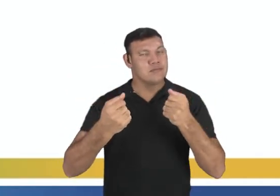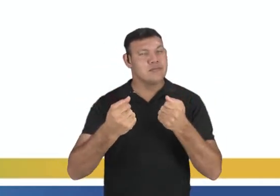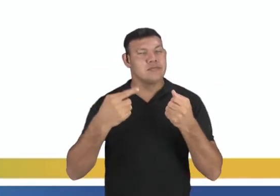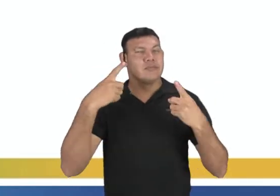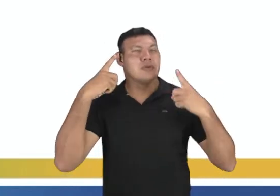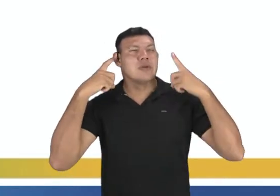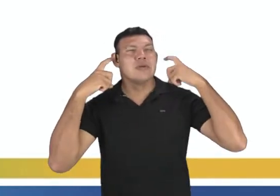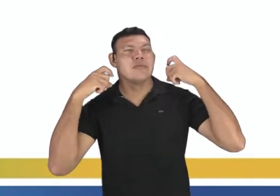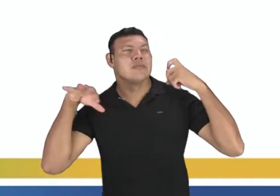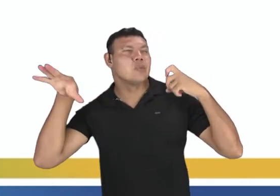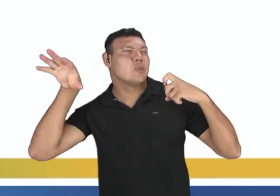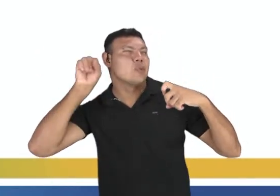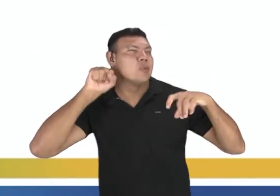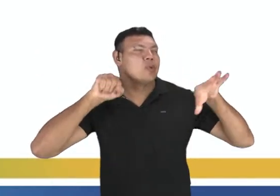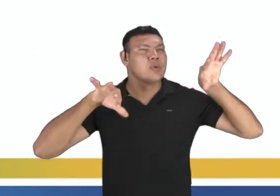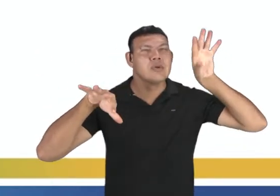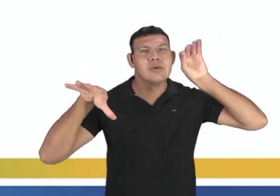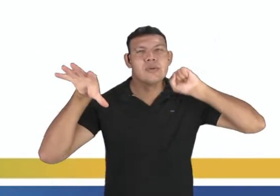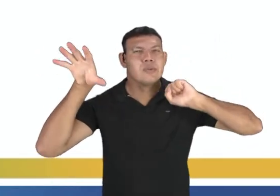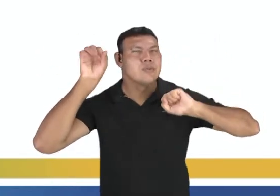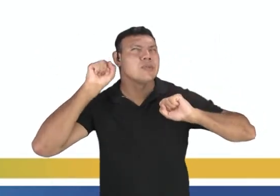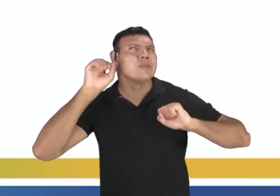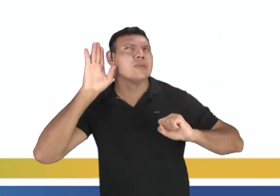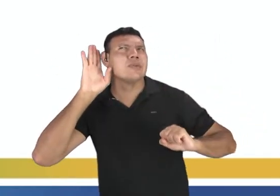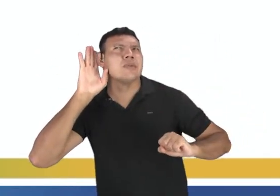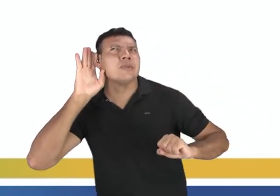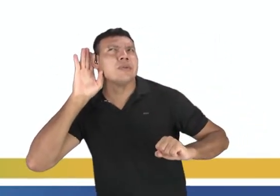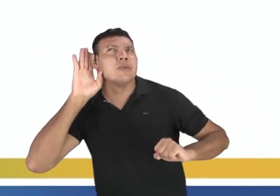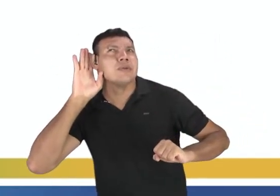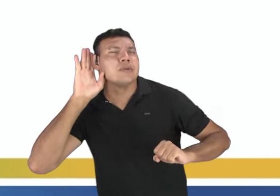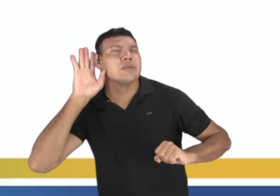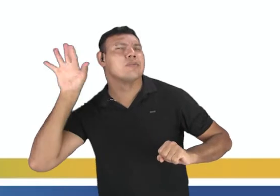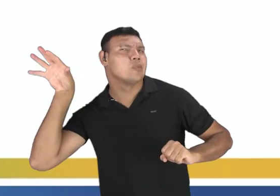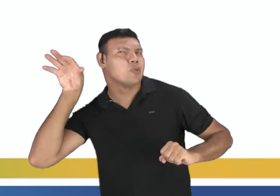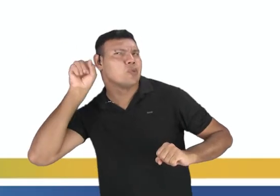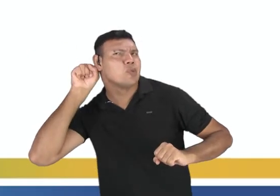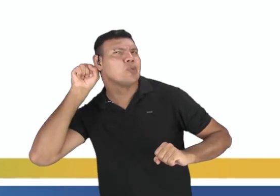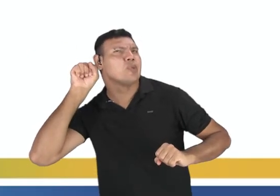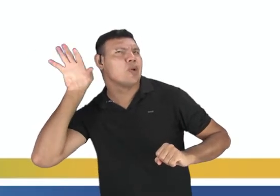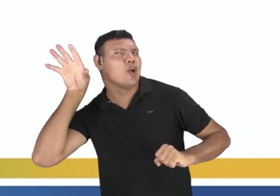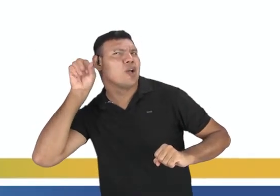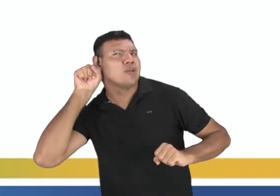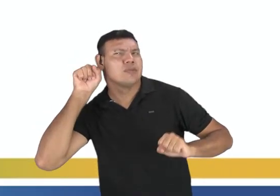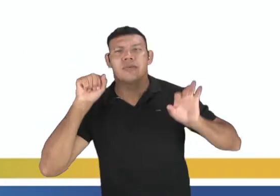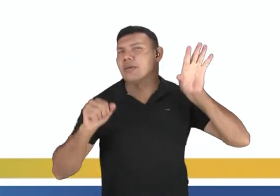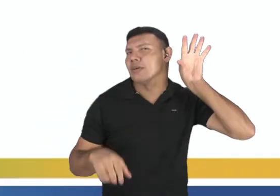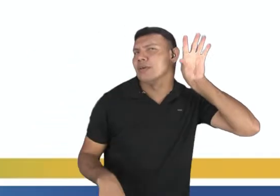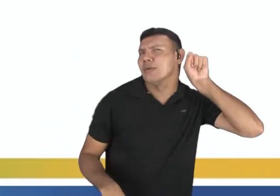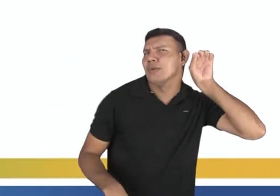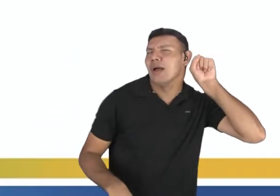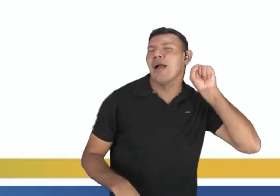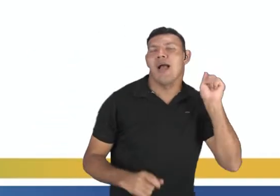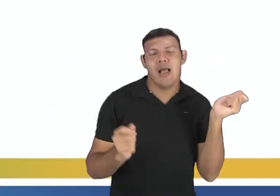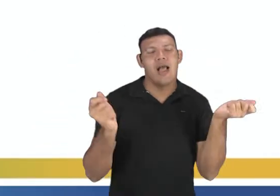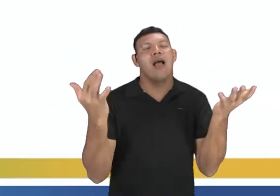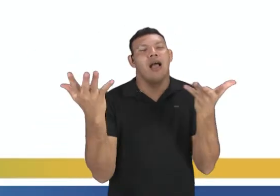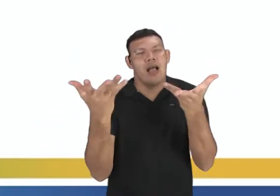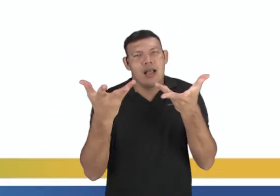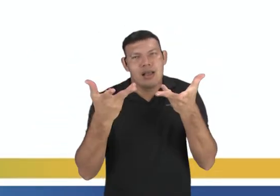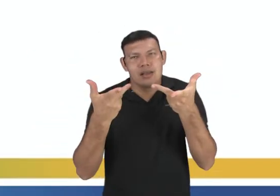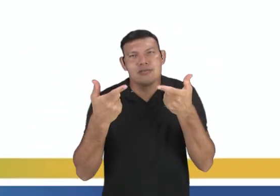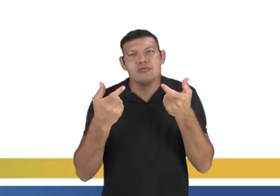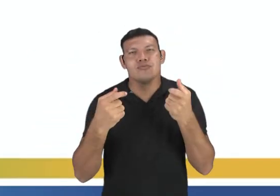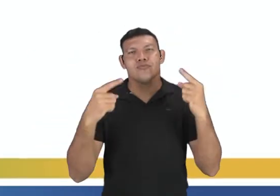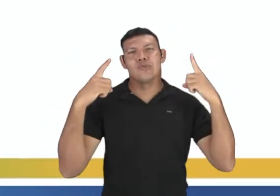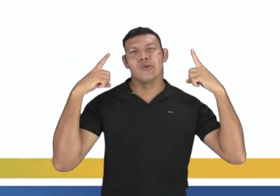sons graças à nossa orelha, né? Graças ao nosso ouvido, que possui os mecanorreceptores capazes de captar as ondas